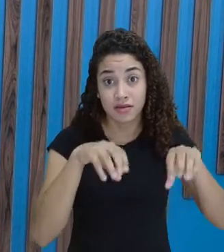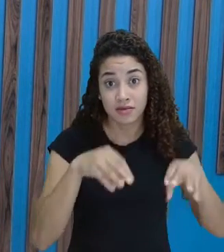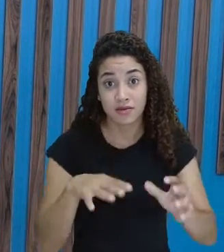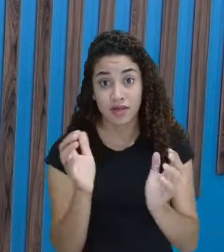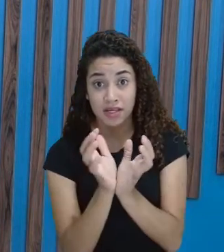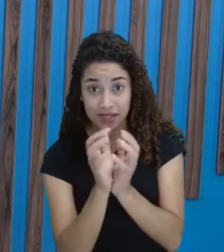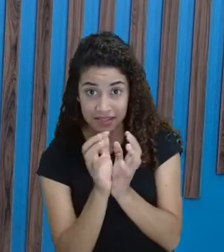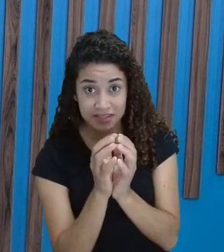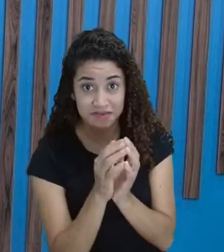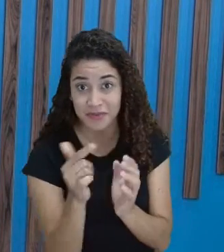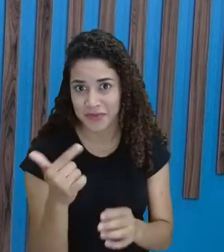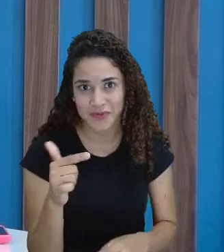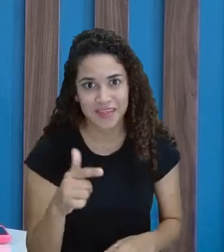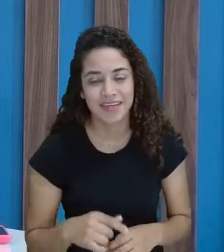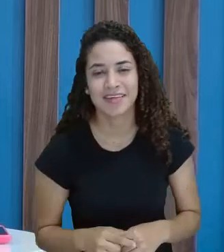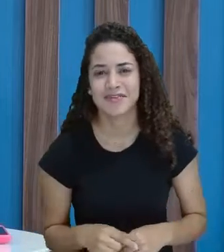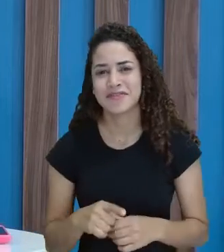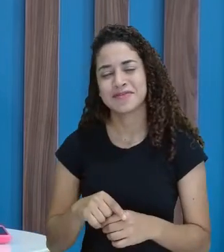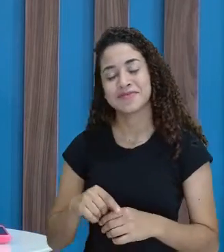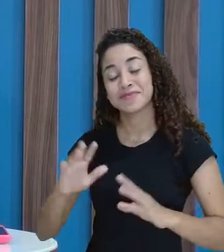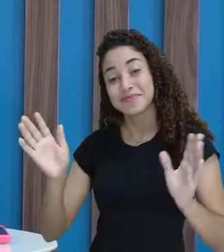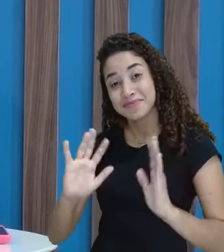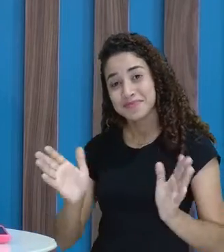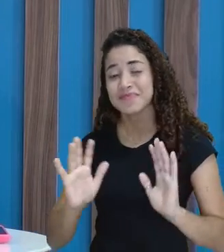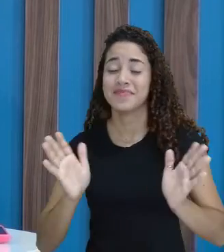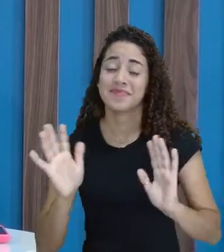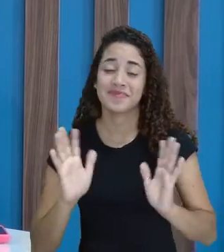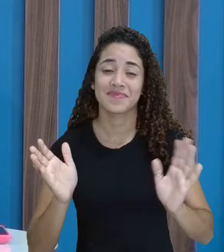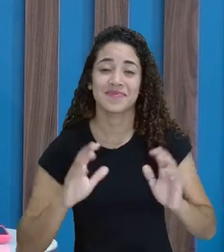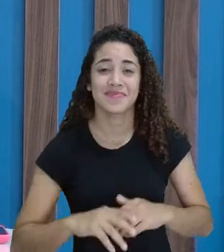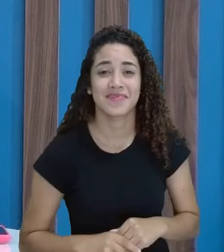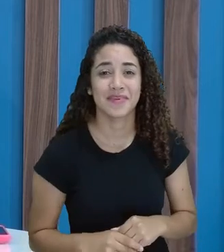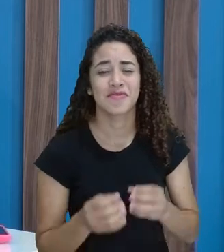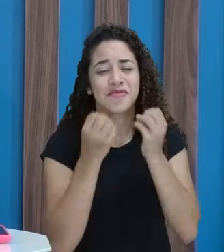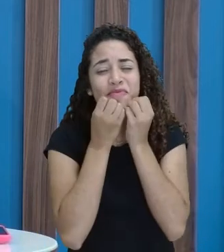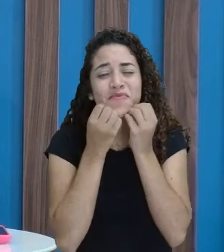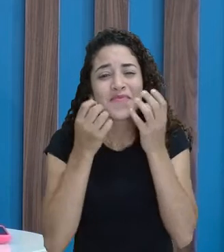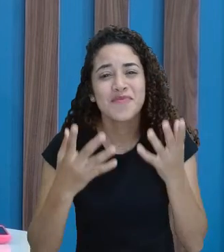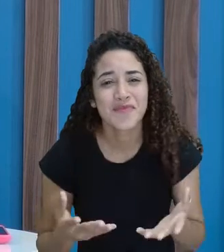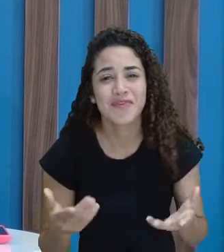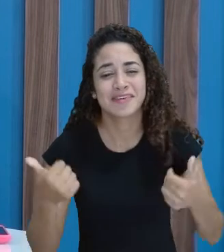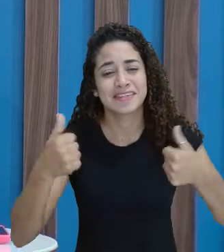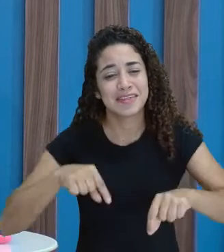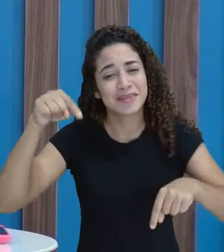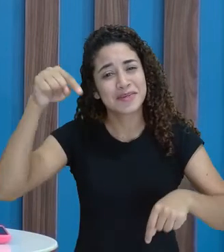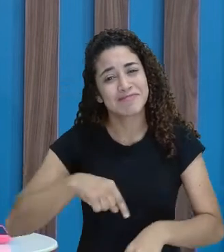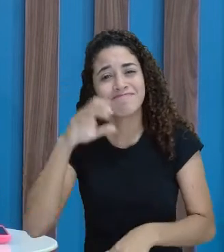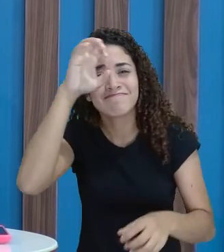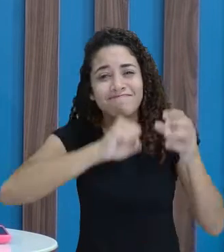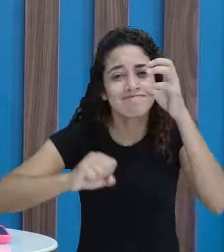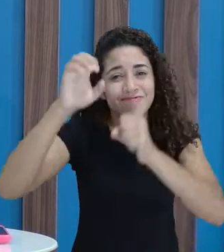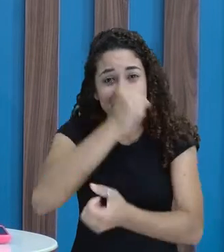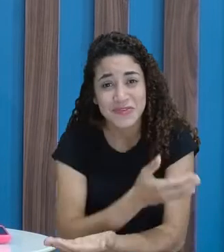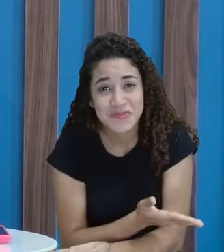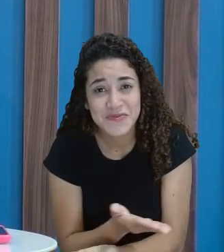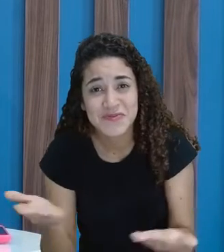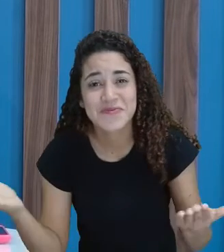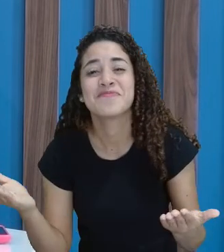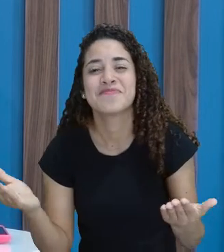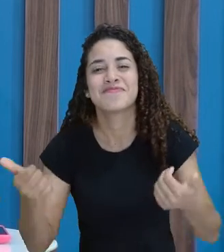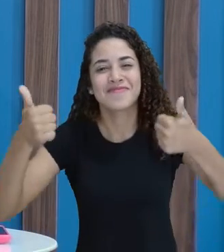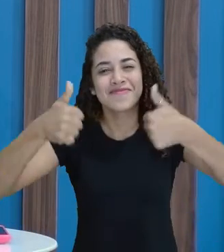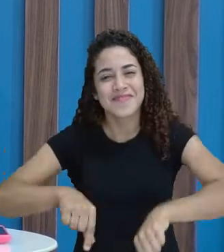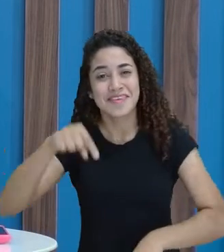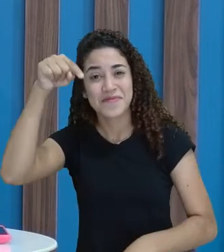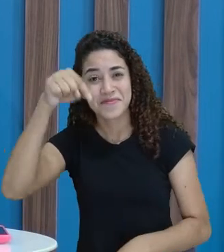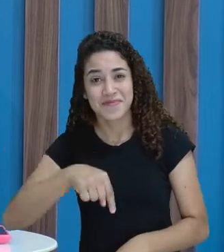se despedir, professora Kátia? Vou sim, até logo. E foi bom, hein, estar aqui aprendendo com vocês. Vamos